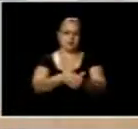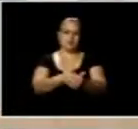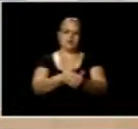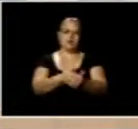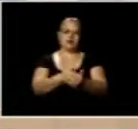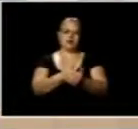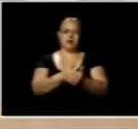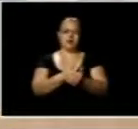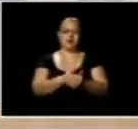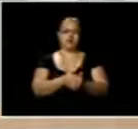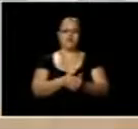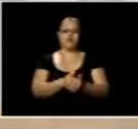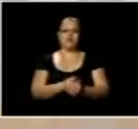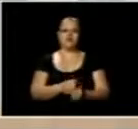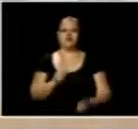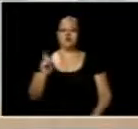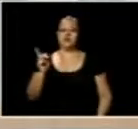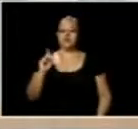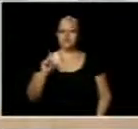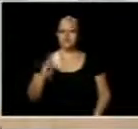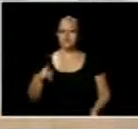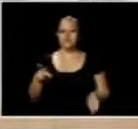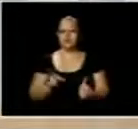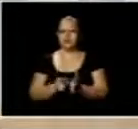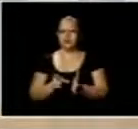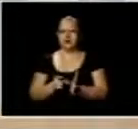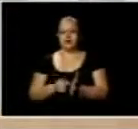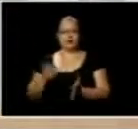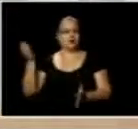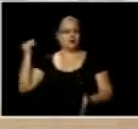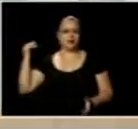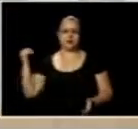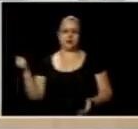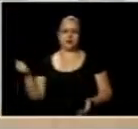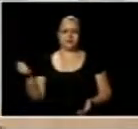seria a essência, por exemplo, da Feira da Breganha.